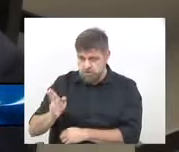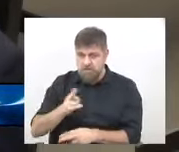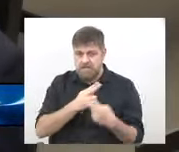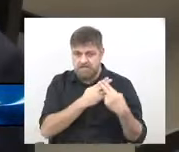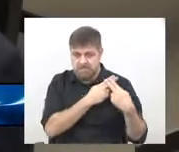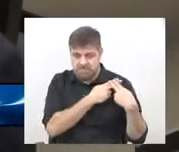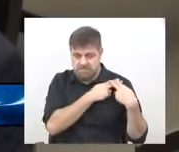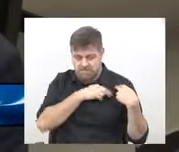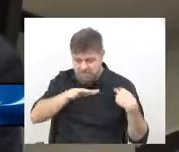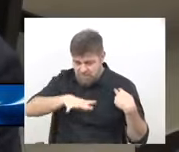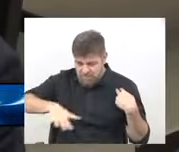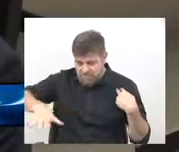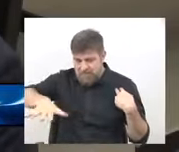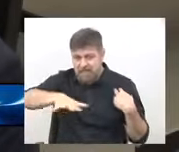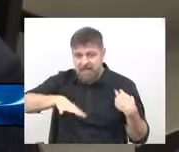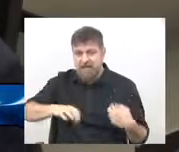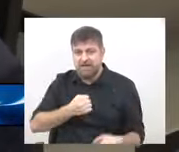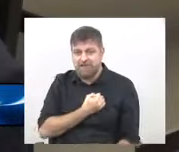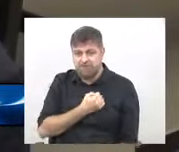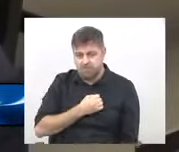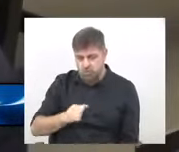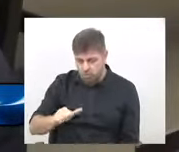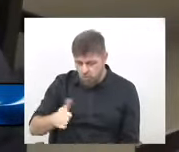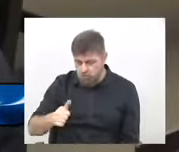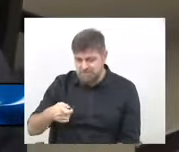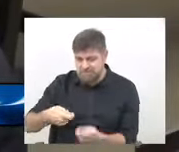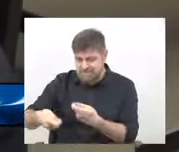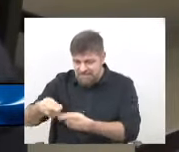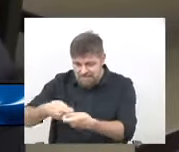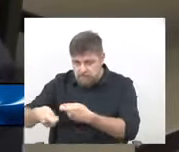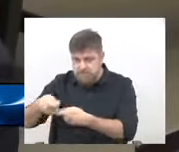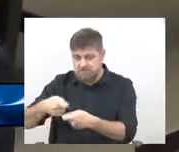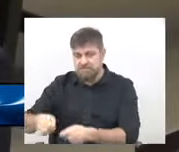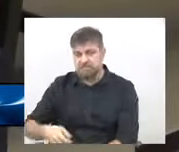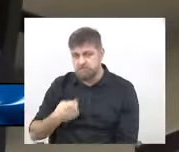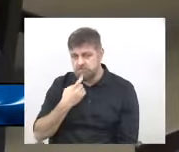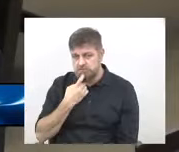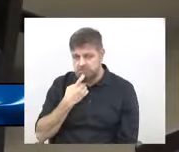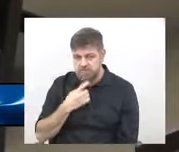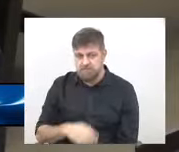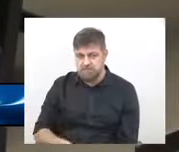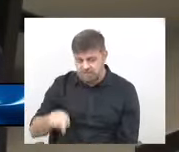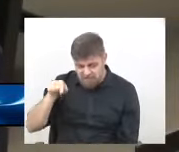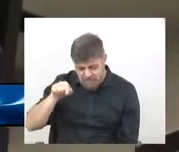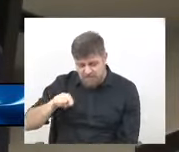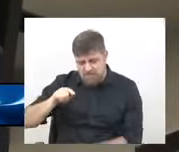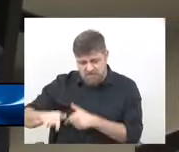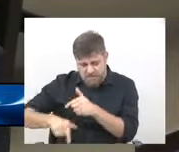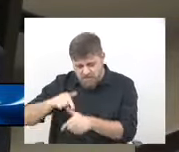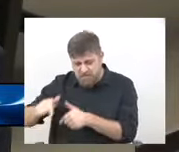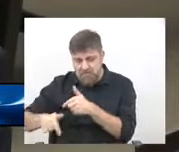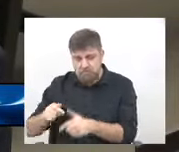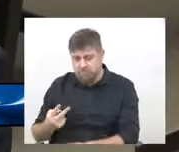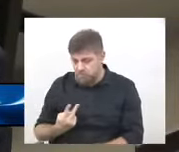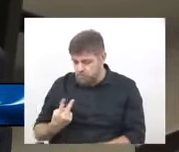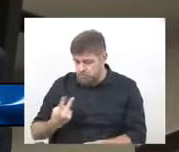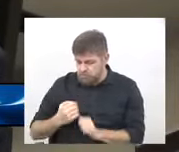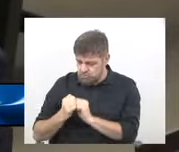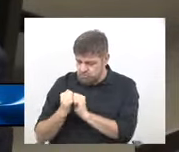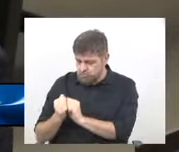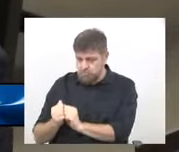inclusive, da R11, da Administração Regional 11, onde juntos